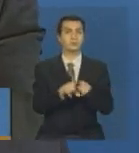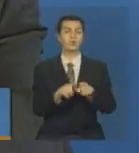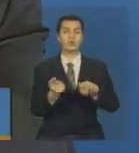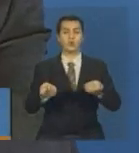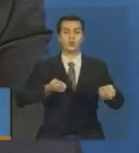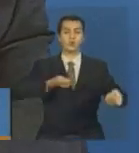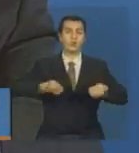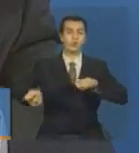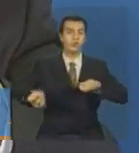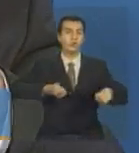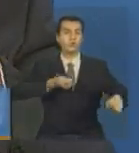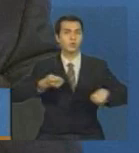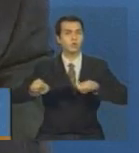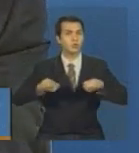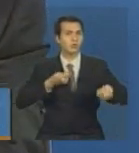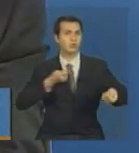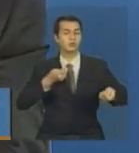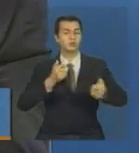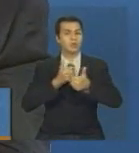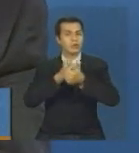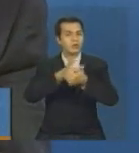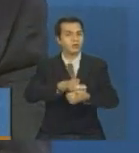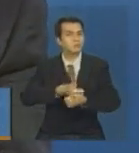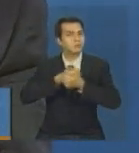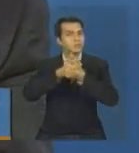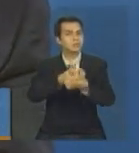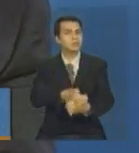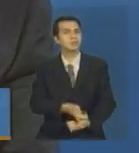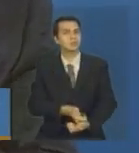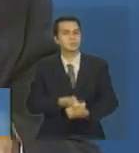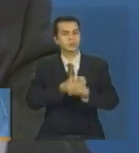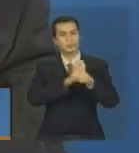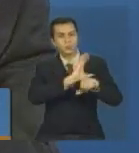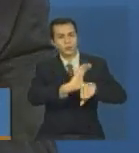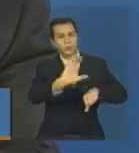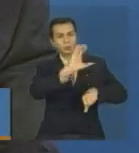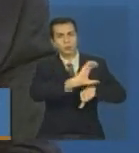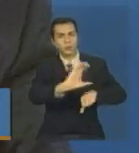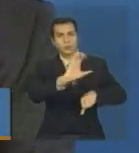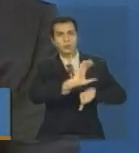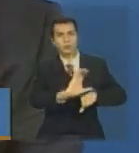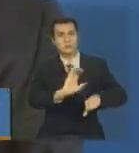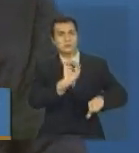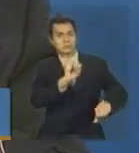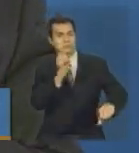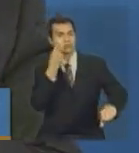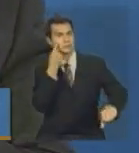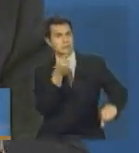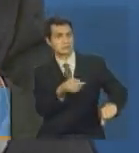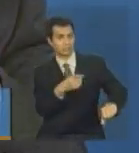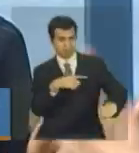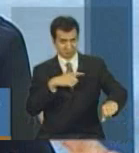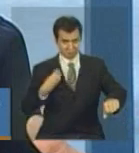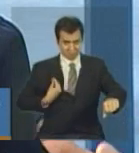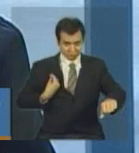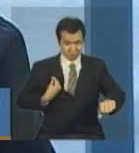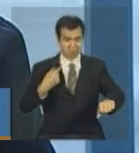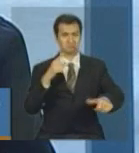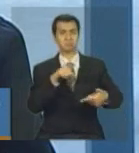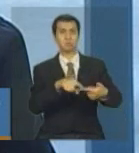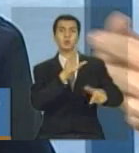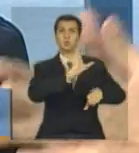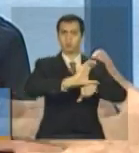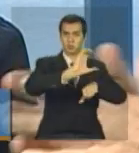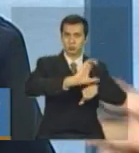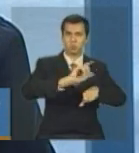controle e no acompanhamento desses cursos, se esses cursos de fato estão acontecendo, se esses cursos de fato